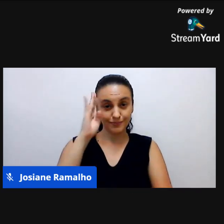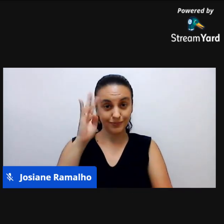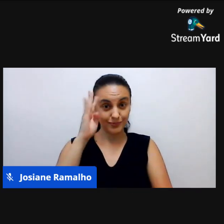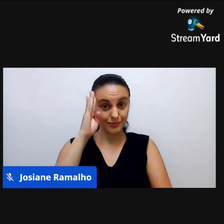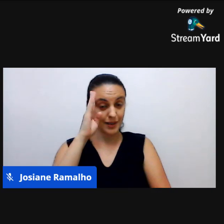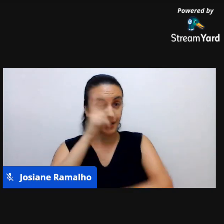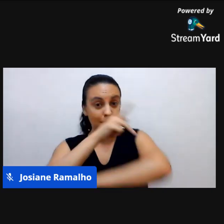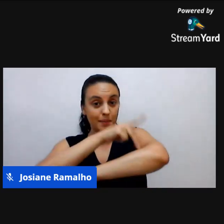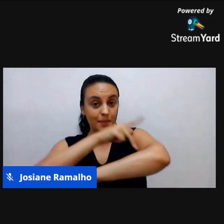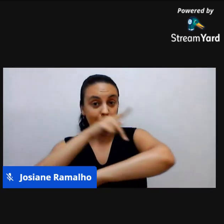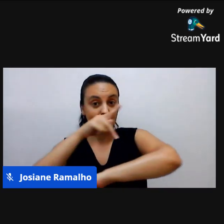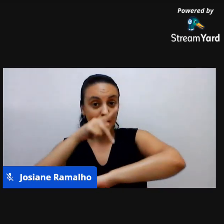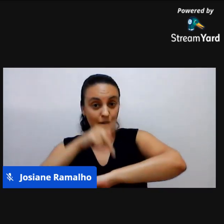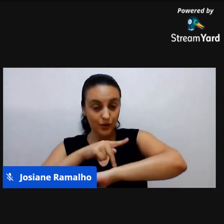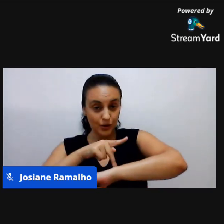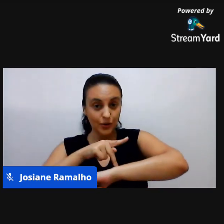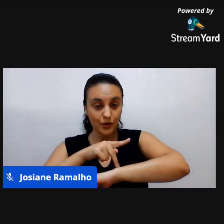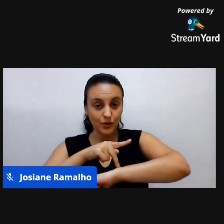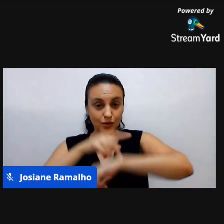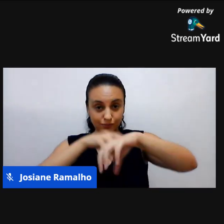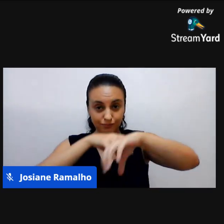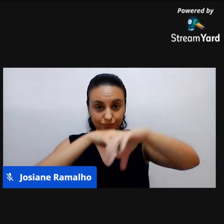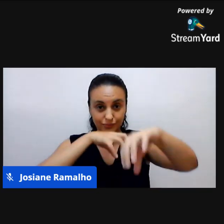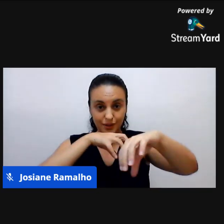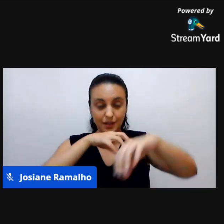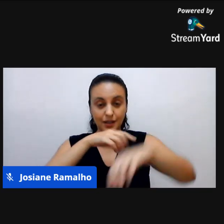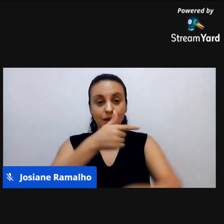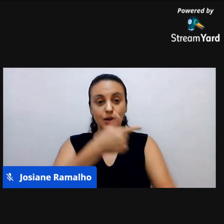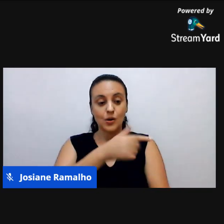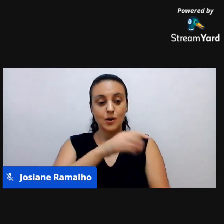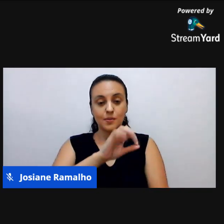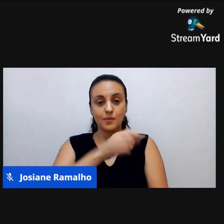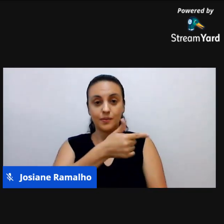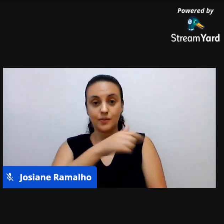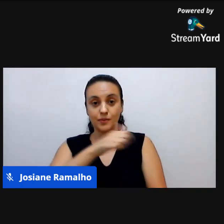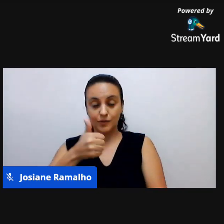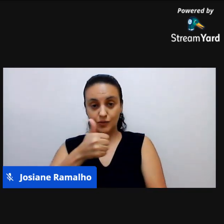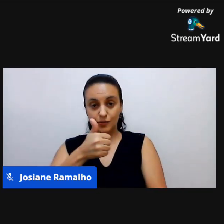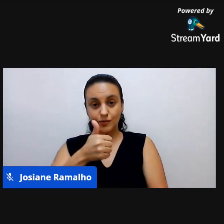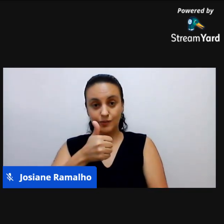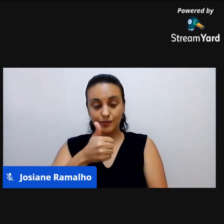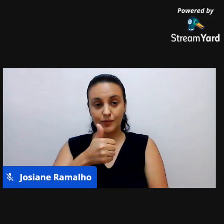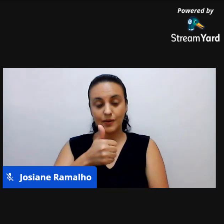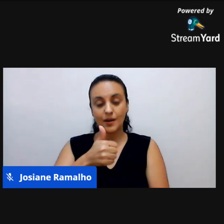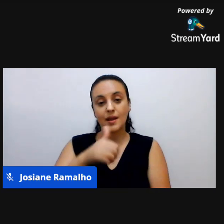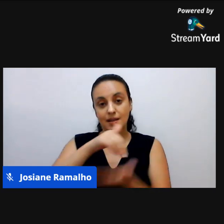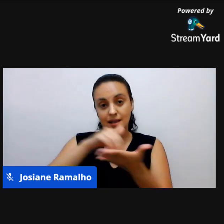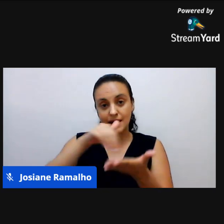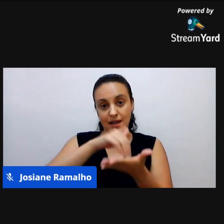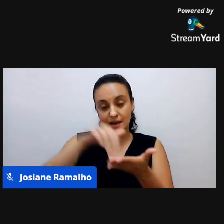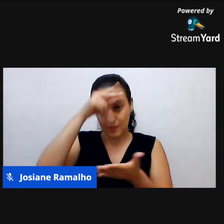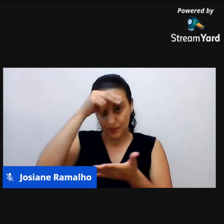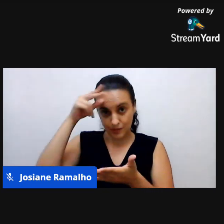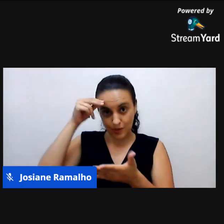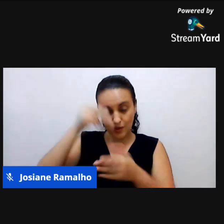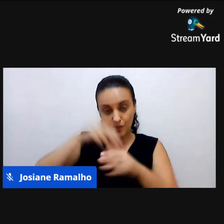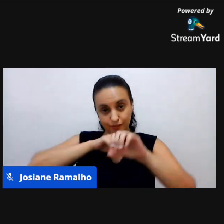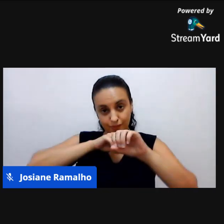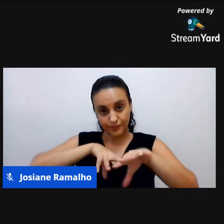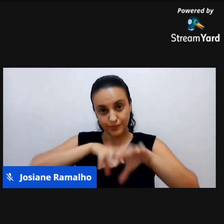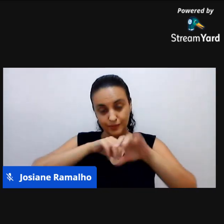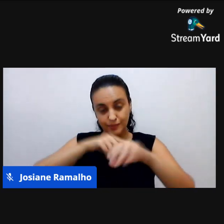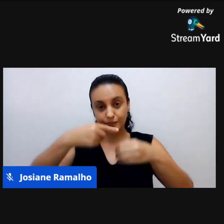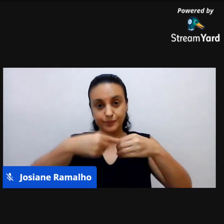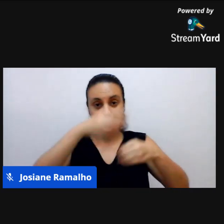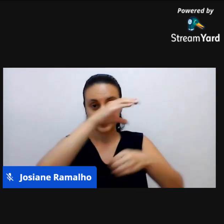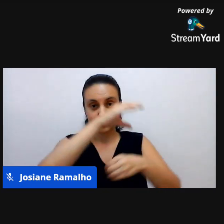Online 2021, realizado pela Secretaria Municipal de Educação de Campo Grande,